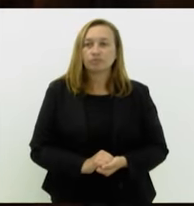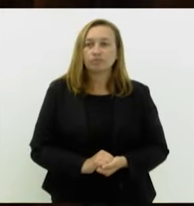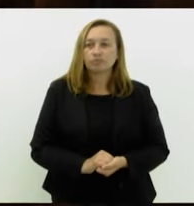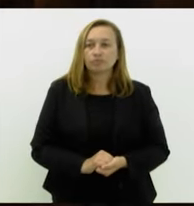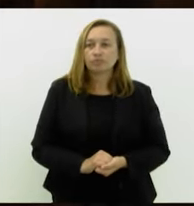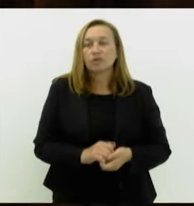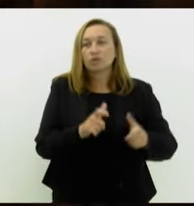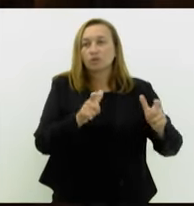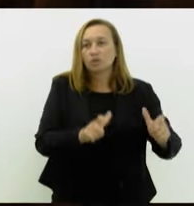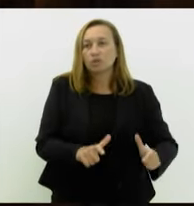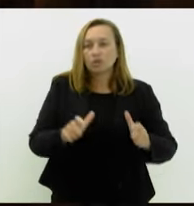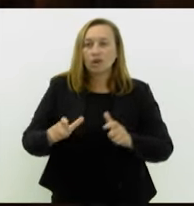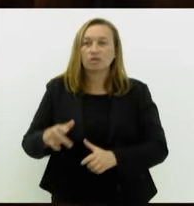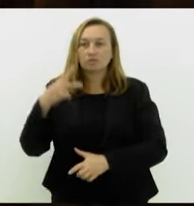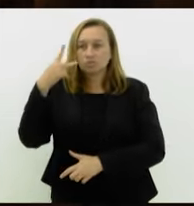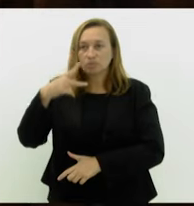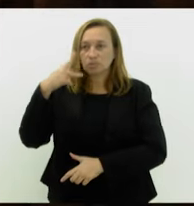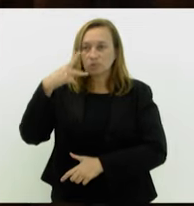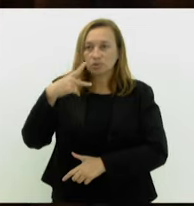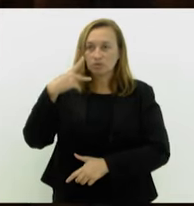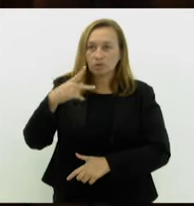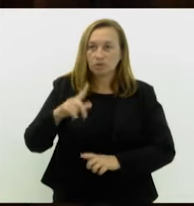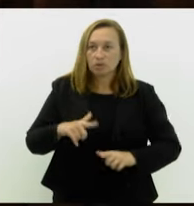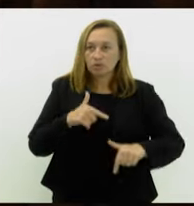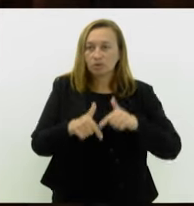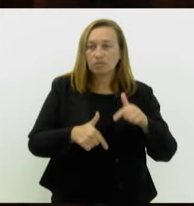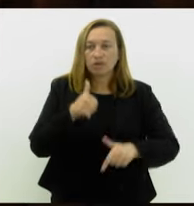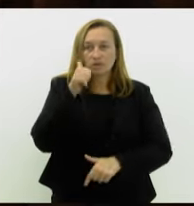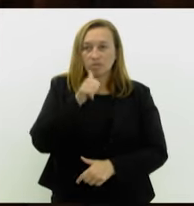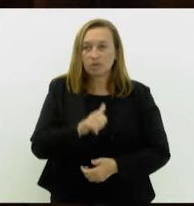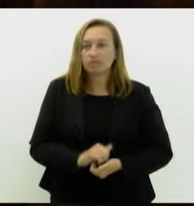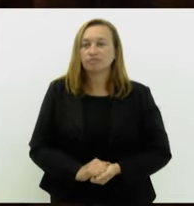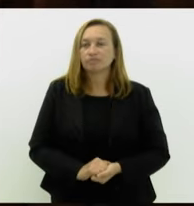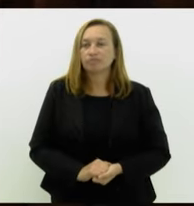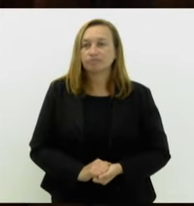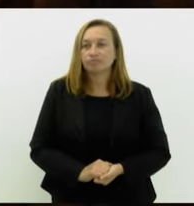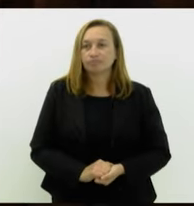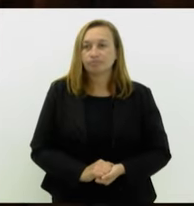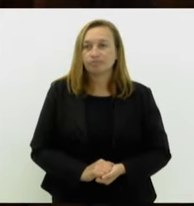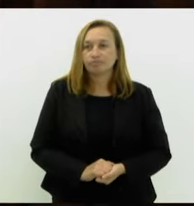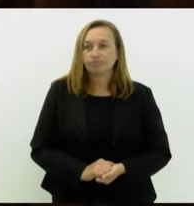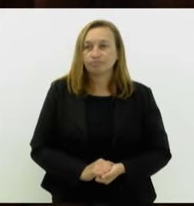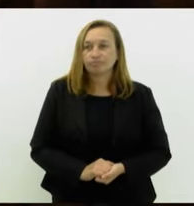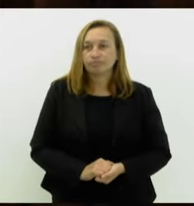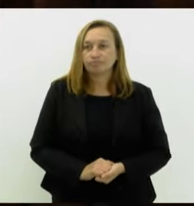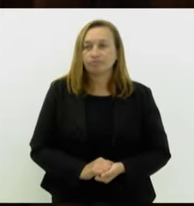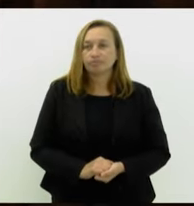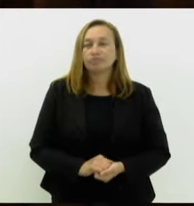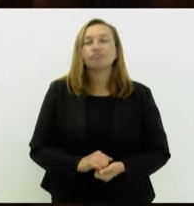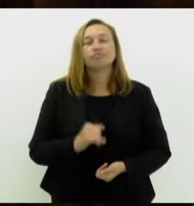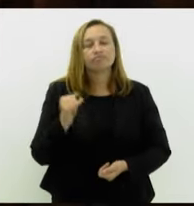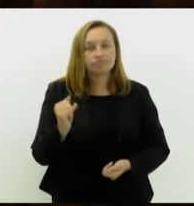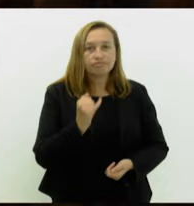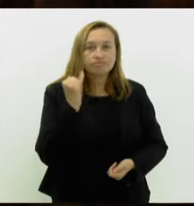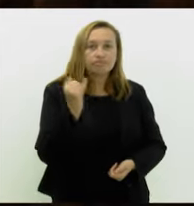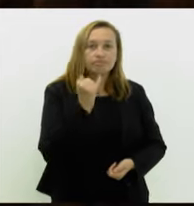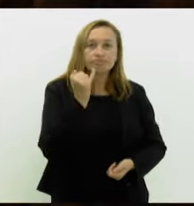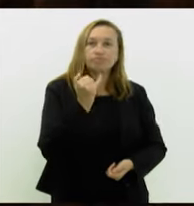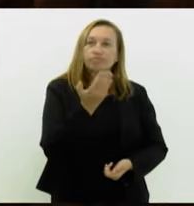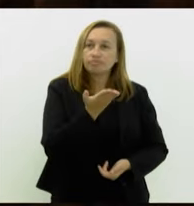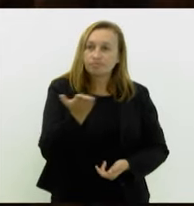espaços políticos para atuação das mulheres é importante que nós